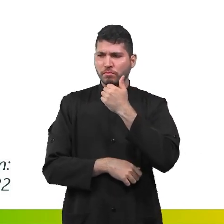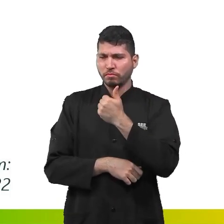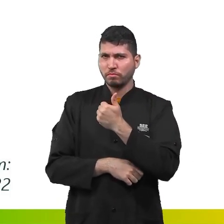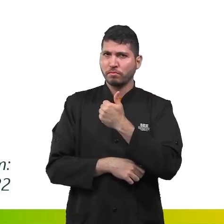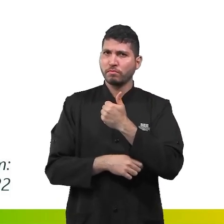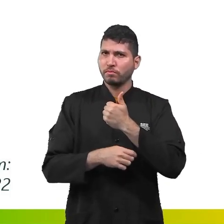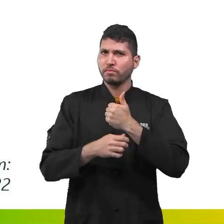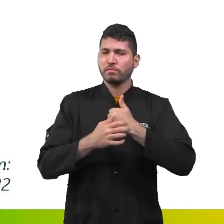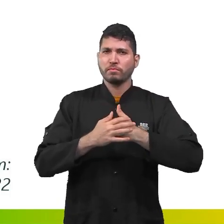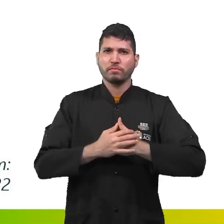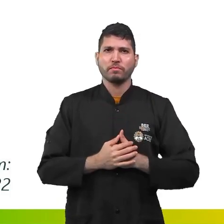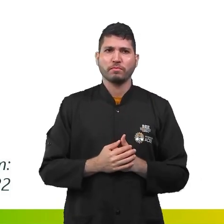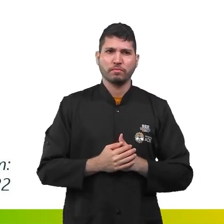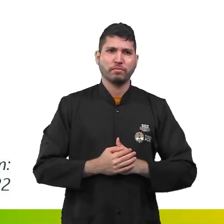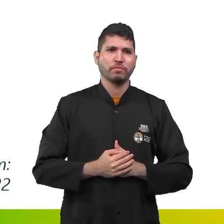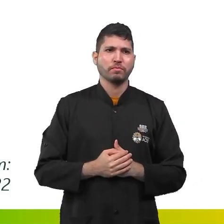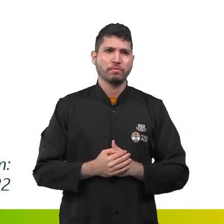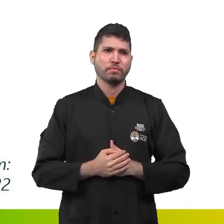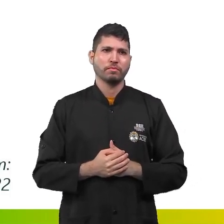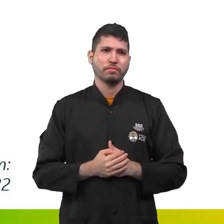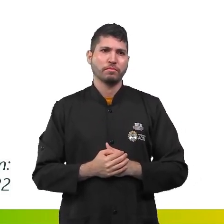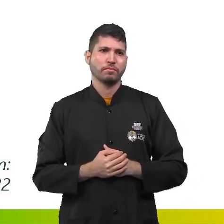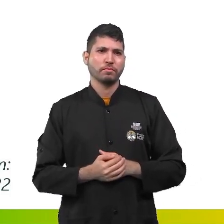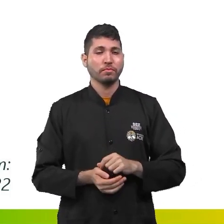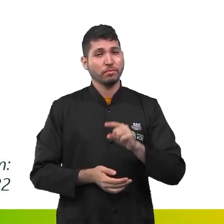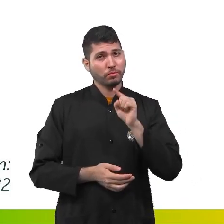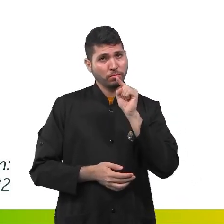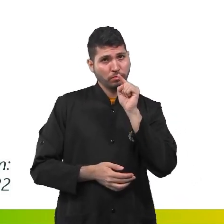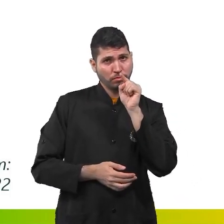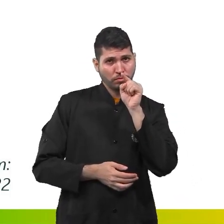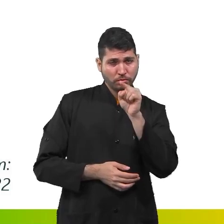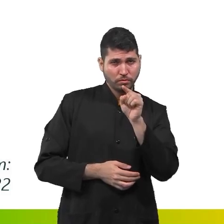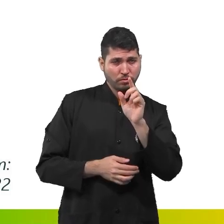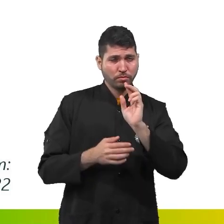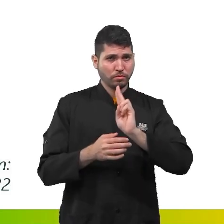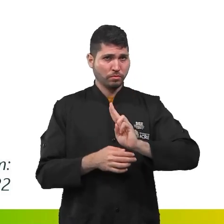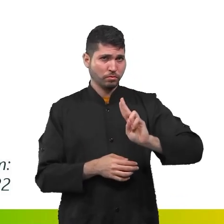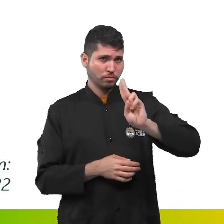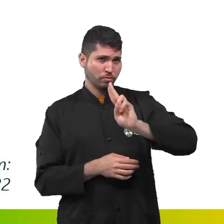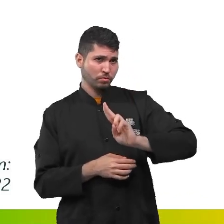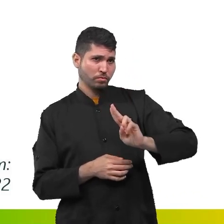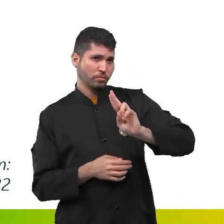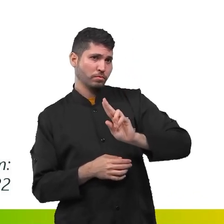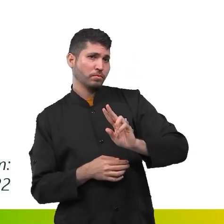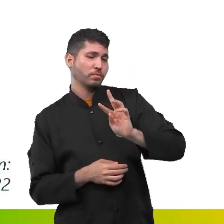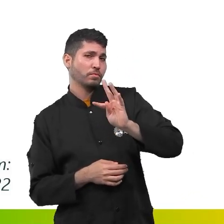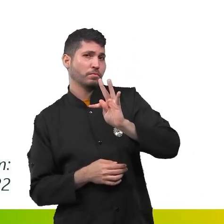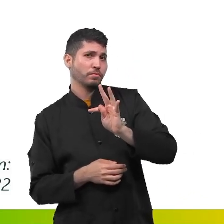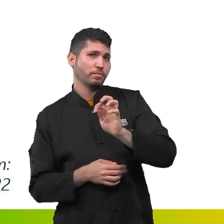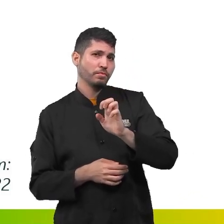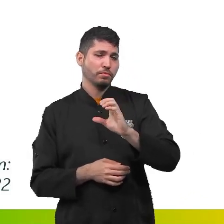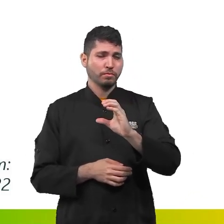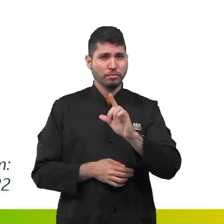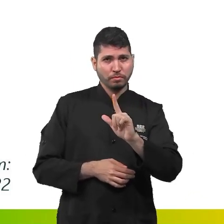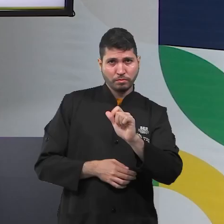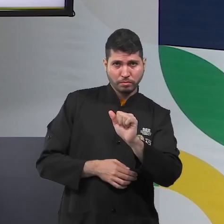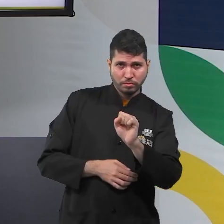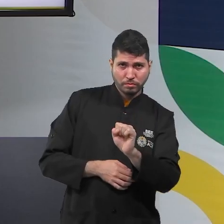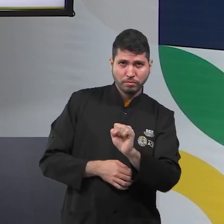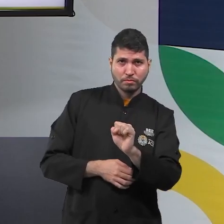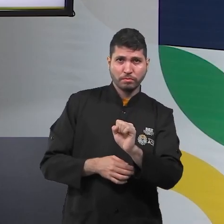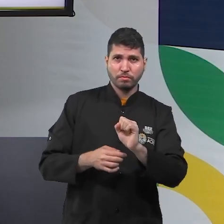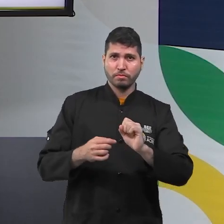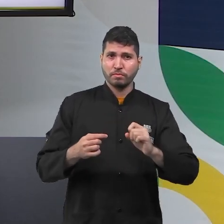con el joystick e você com as teclas. Então, galera, podemos observar que um homem desafia o outro por um